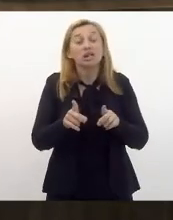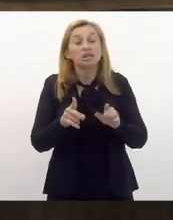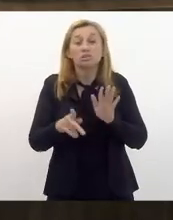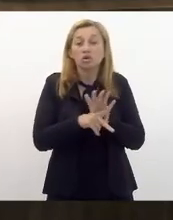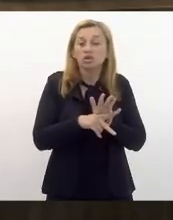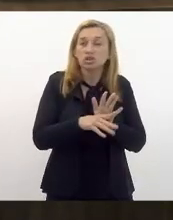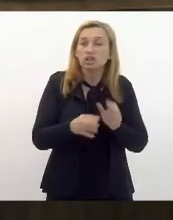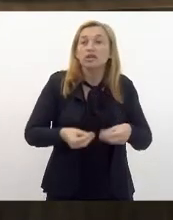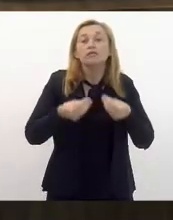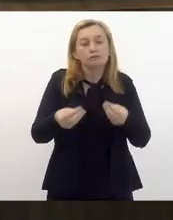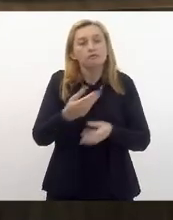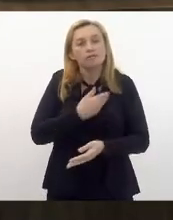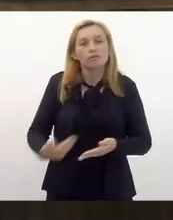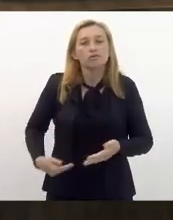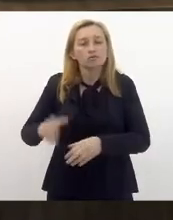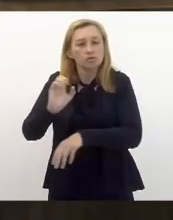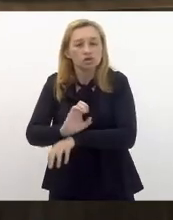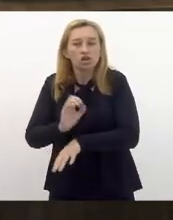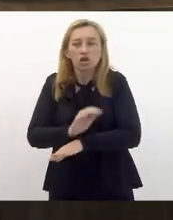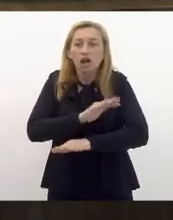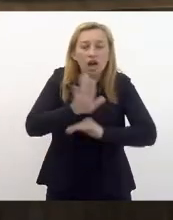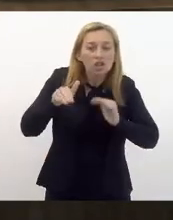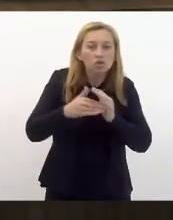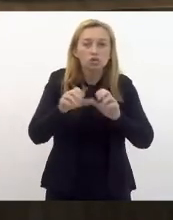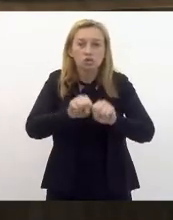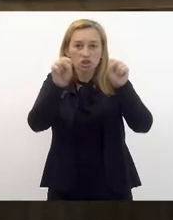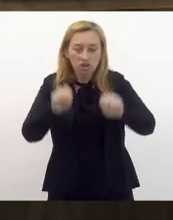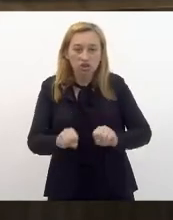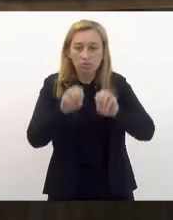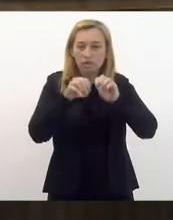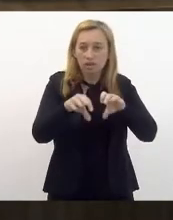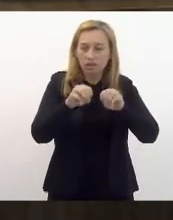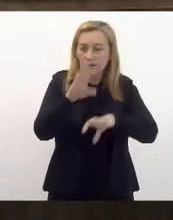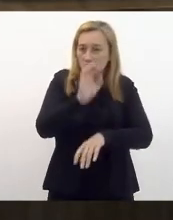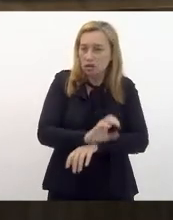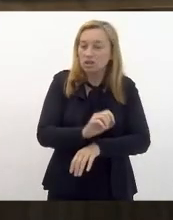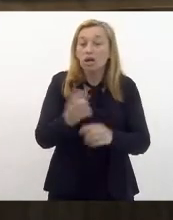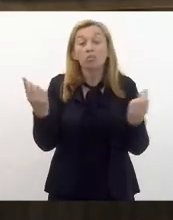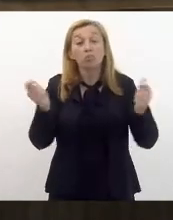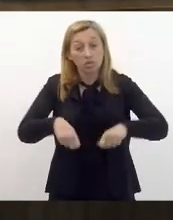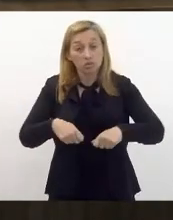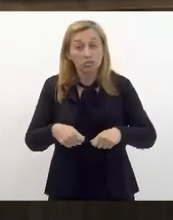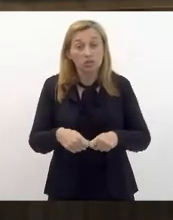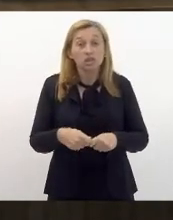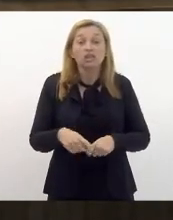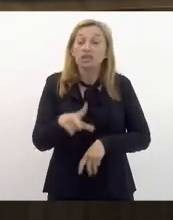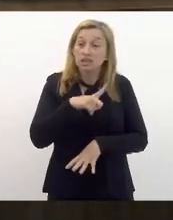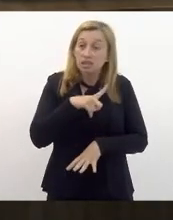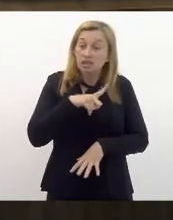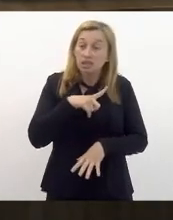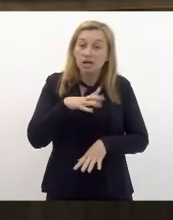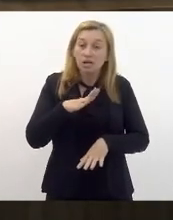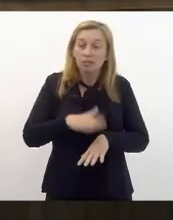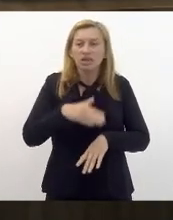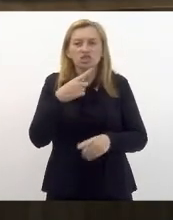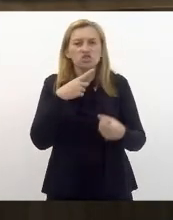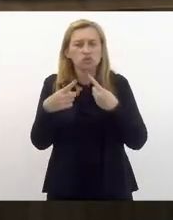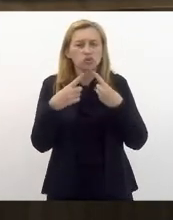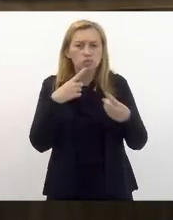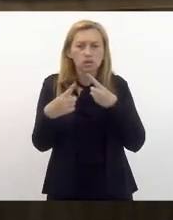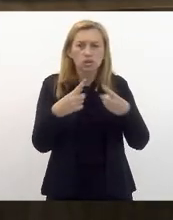dar ao governo do estado da é todo sistema estadual de ensino a possibilidade de ter debates e